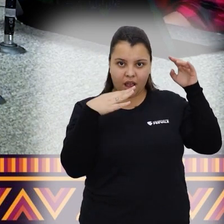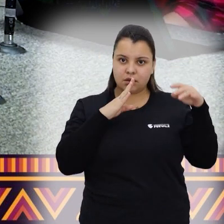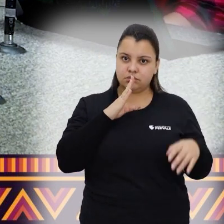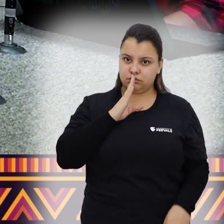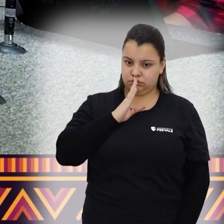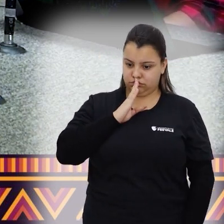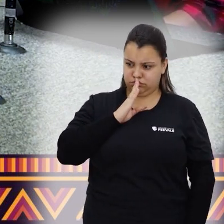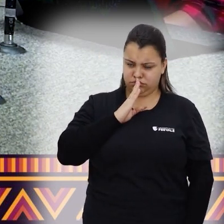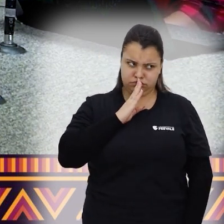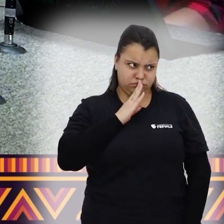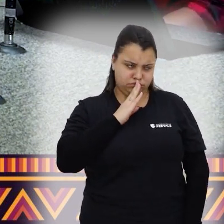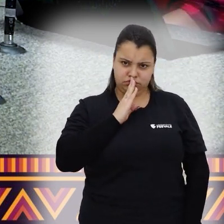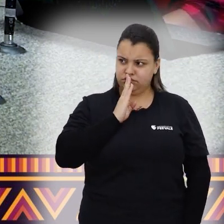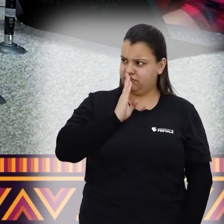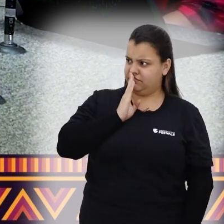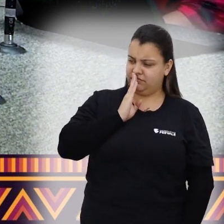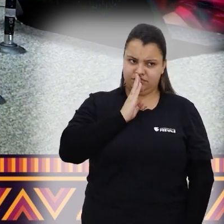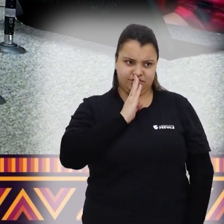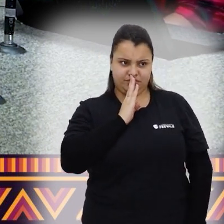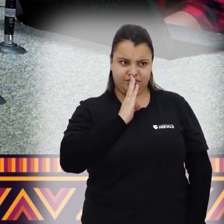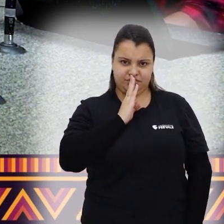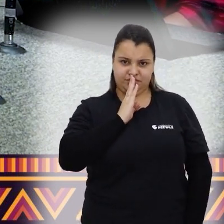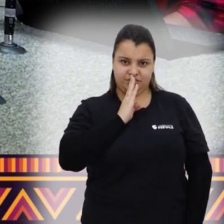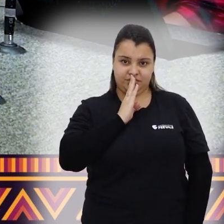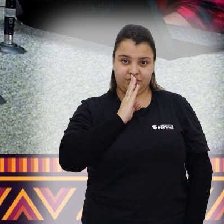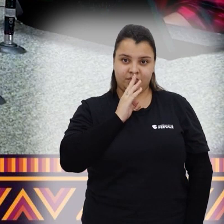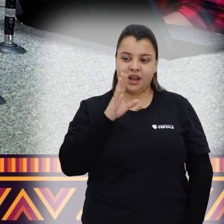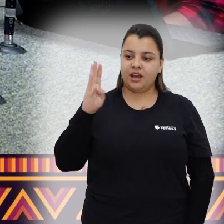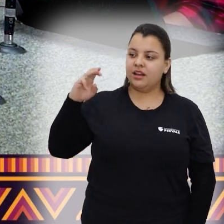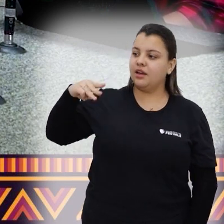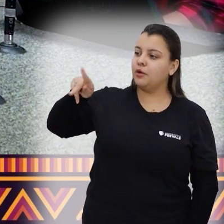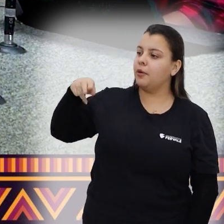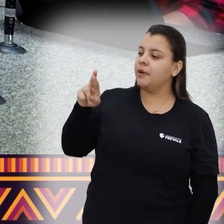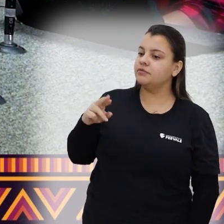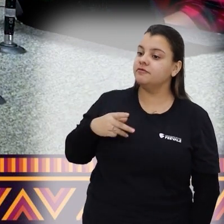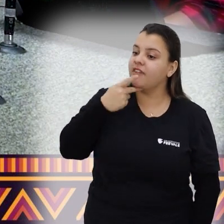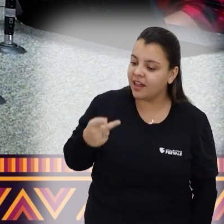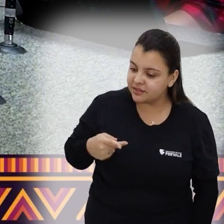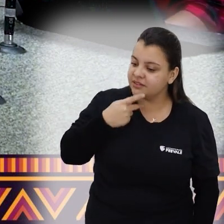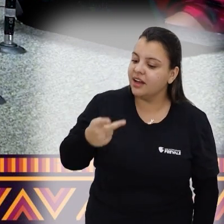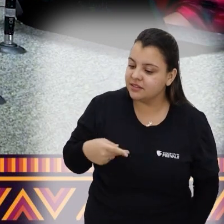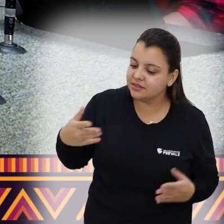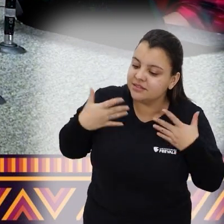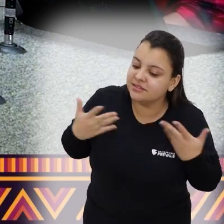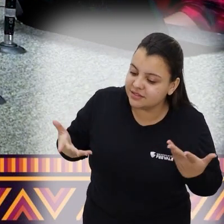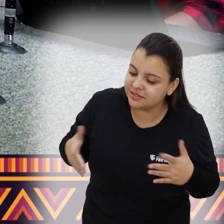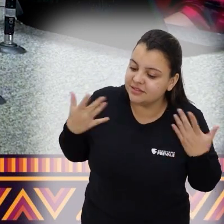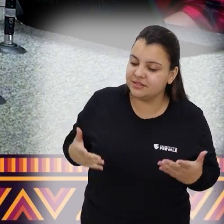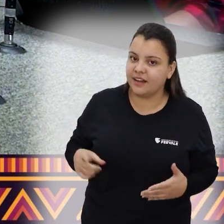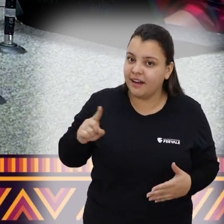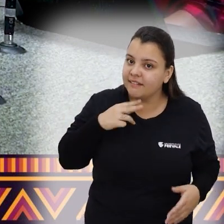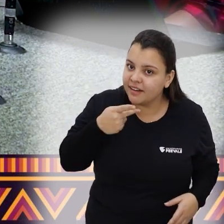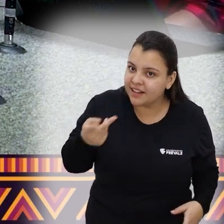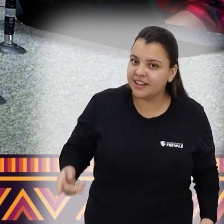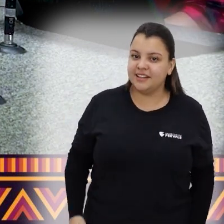quieta, muda, calada. Entrava muda, saía calada. E é aquele instigamento do Benhur. Fala, Thaís. Fala, Thaís. A Thaís não vai falar, gente. A Thaís não vai falar.